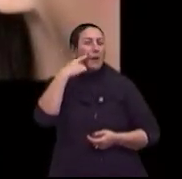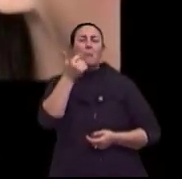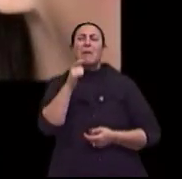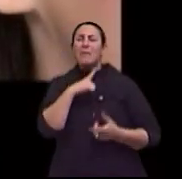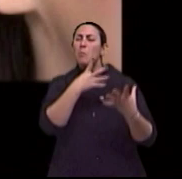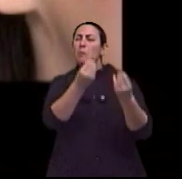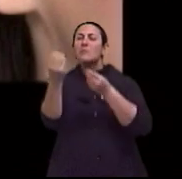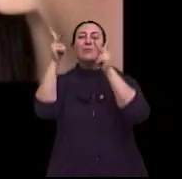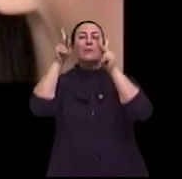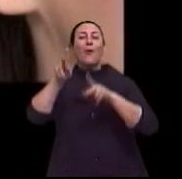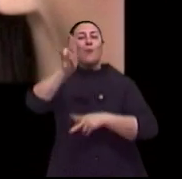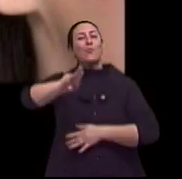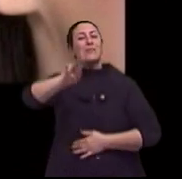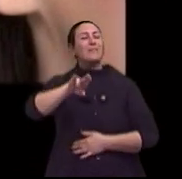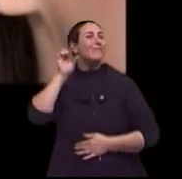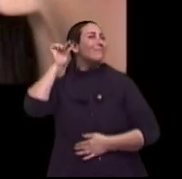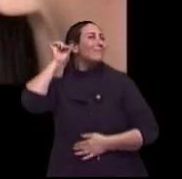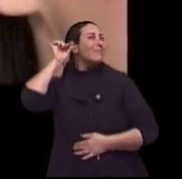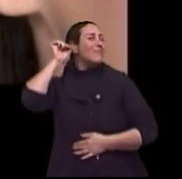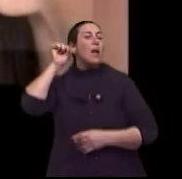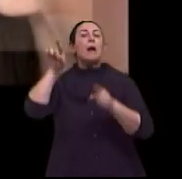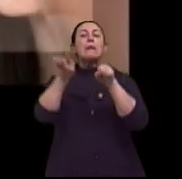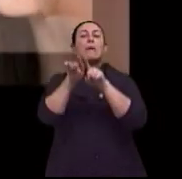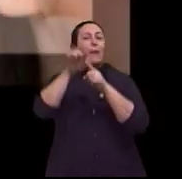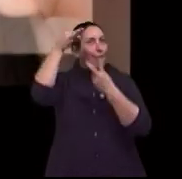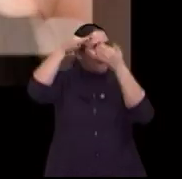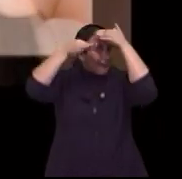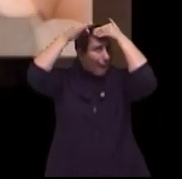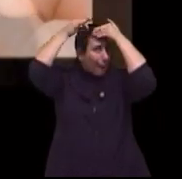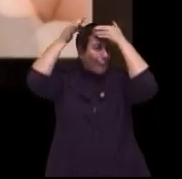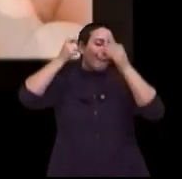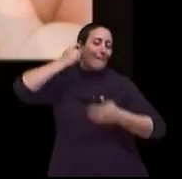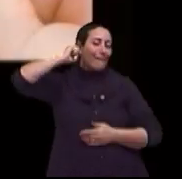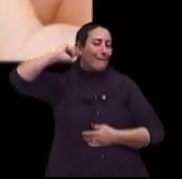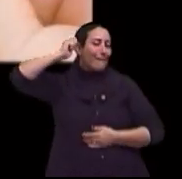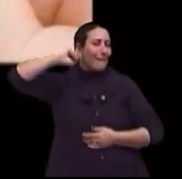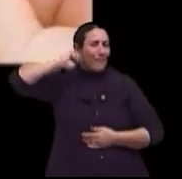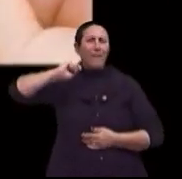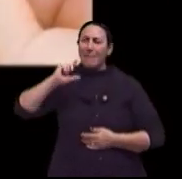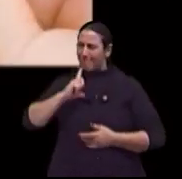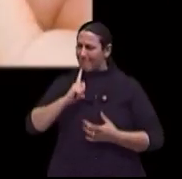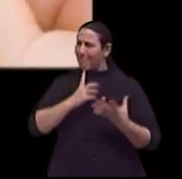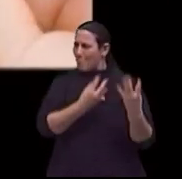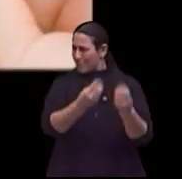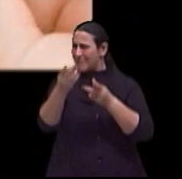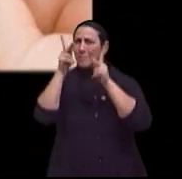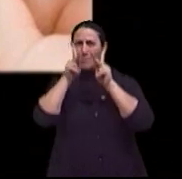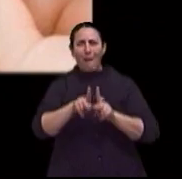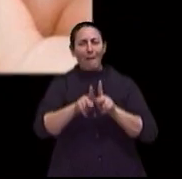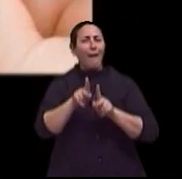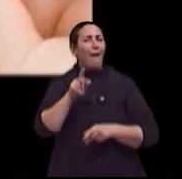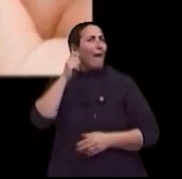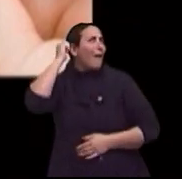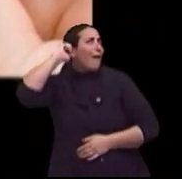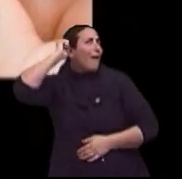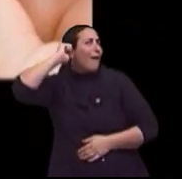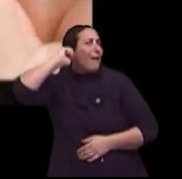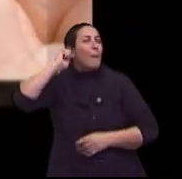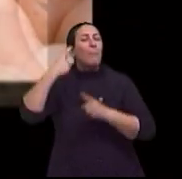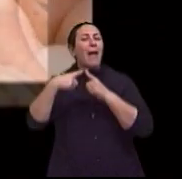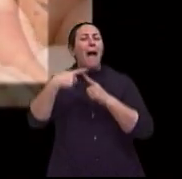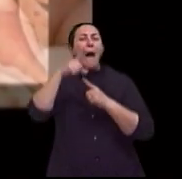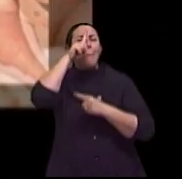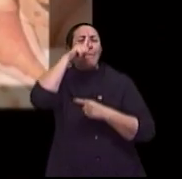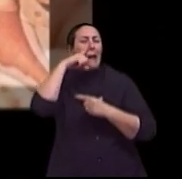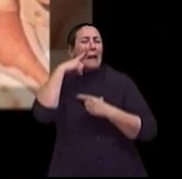enfiam pessoas que enfiam grampo Pode acreditar mas é verdade né Tem gente que põe grampo para tirar cera isso nesse